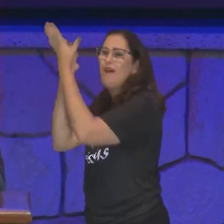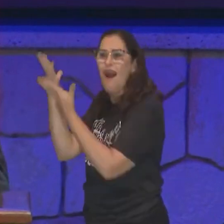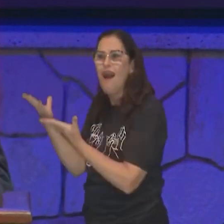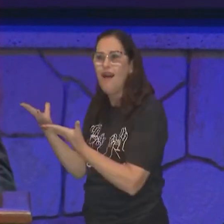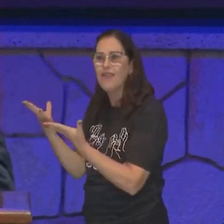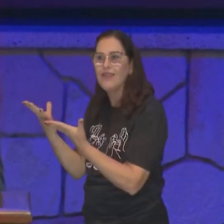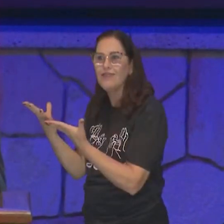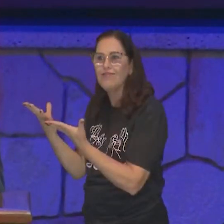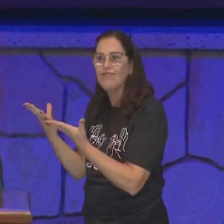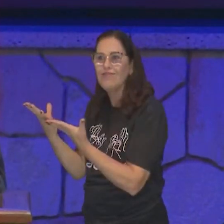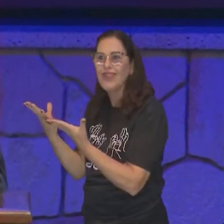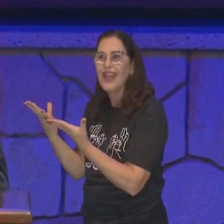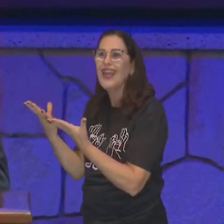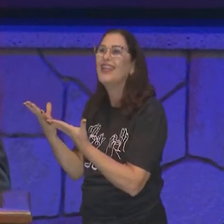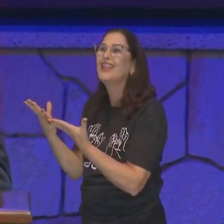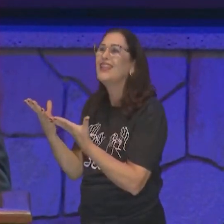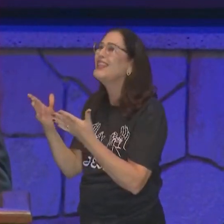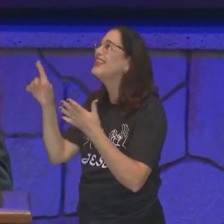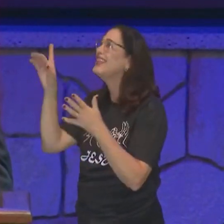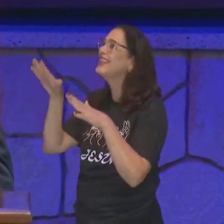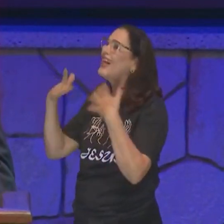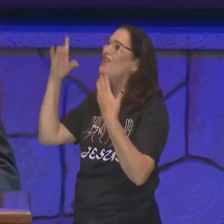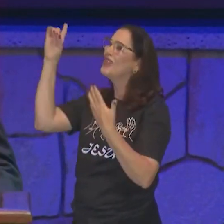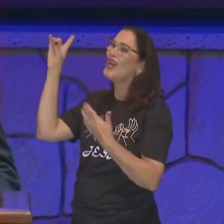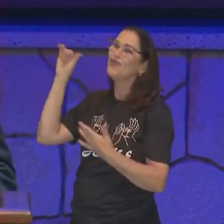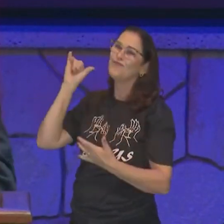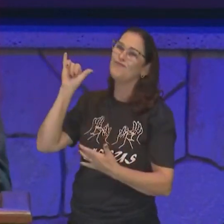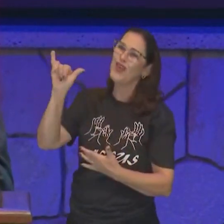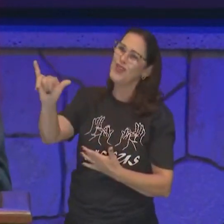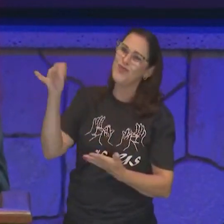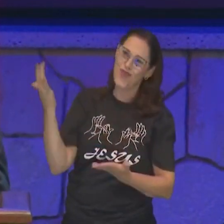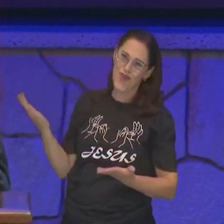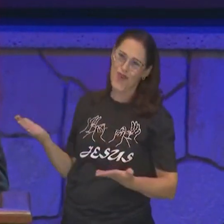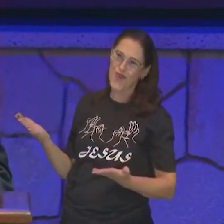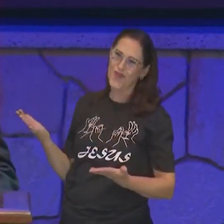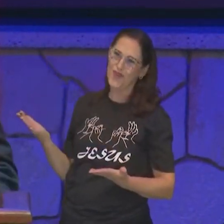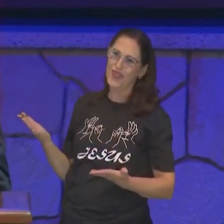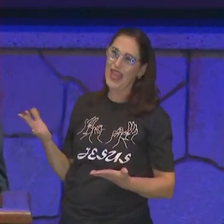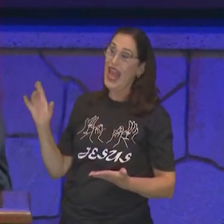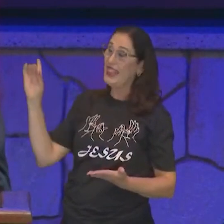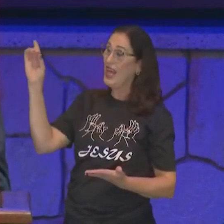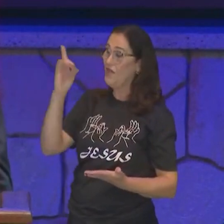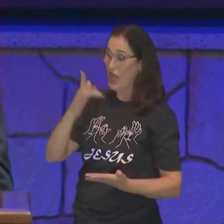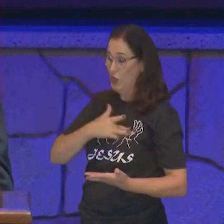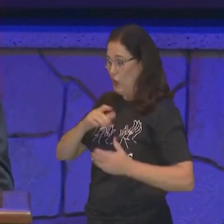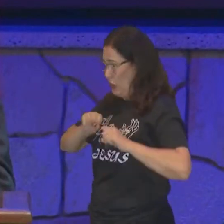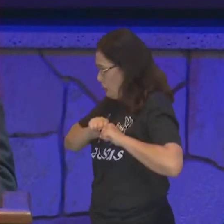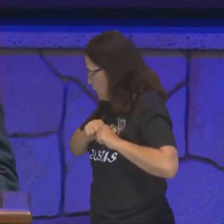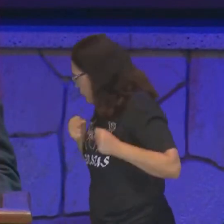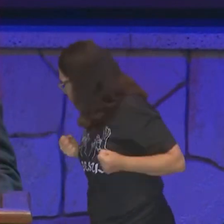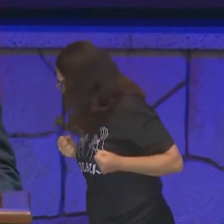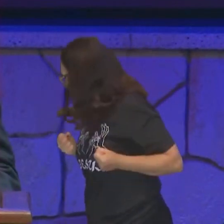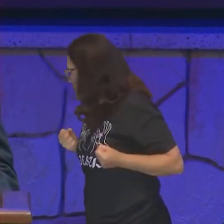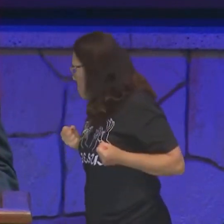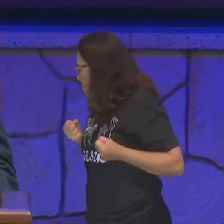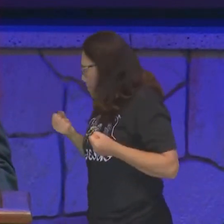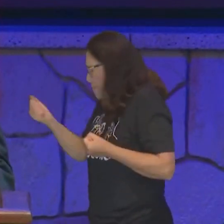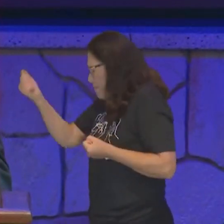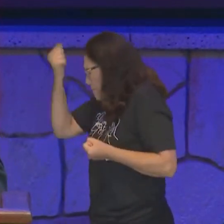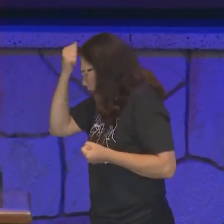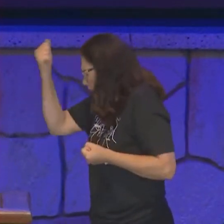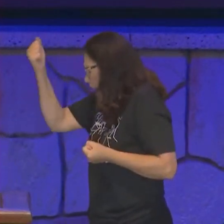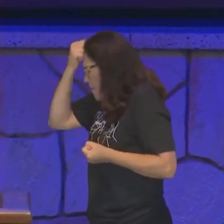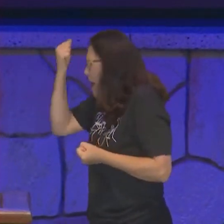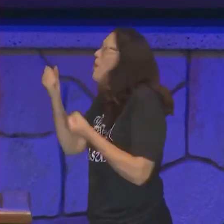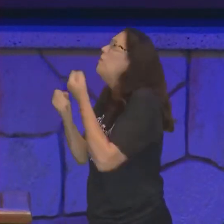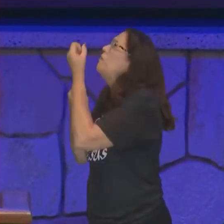aqui partimos para a conclusão desta manhã. Davi então quebrantou-se diante do Senhor de uma maneira tremenda, e o